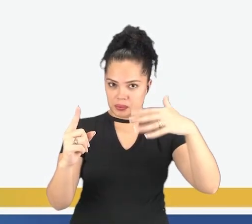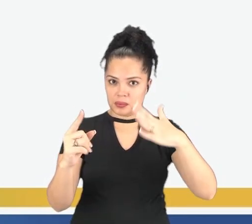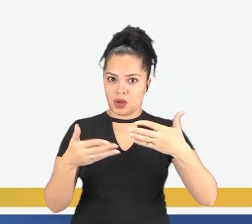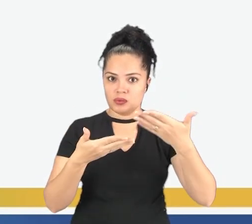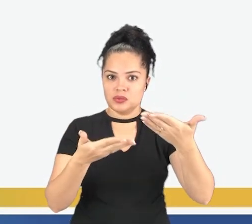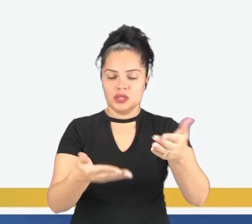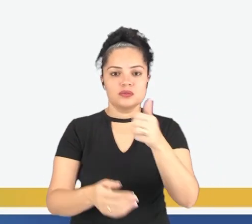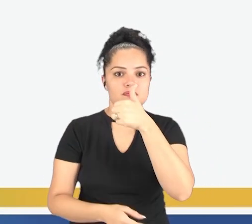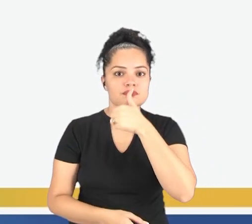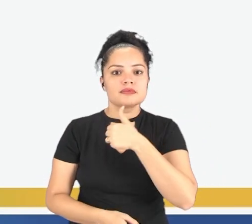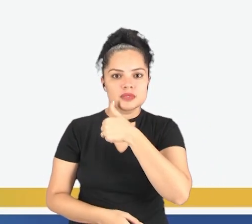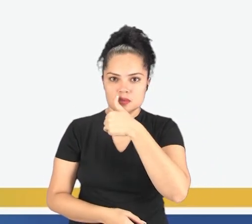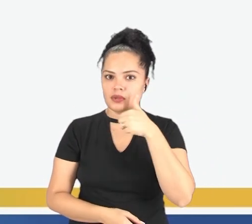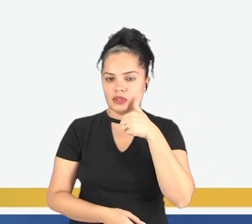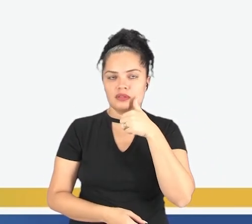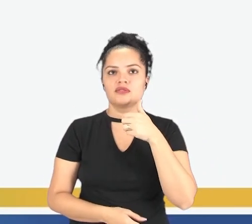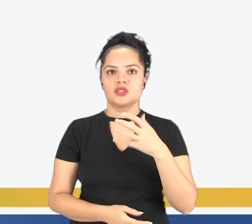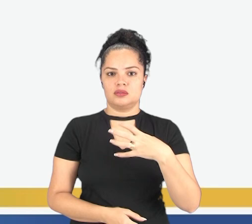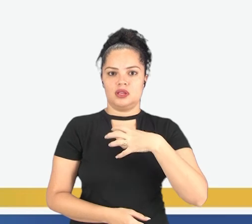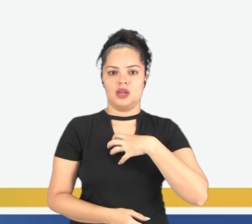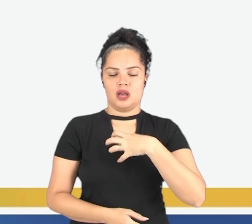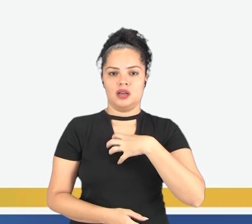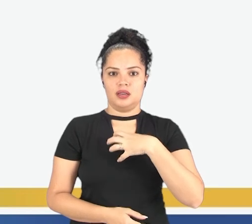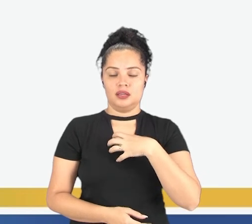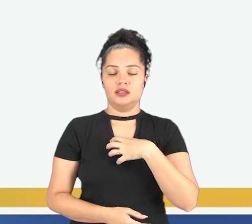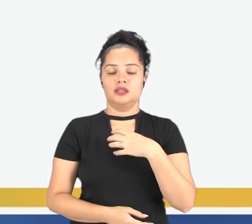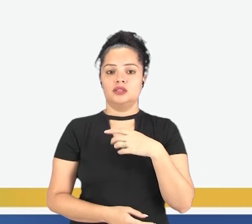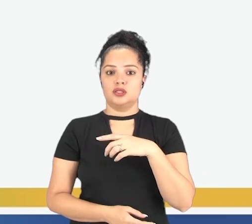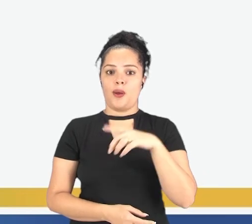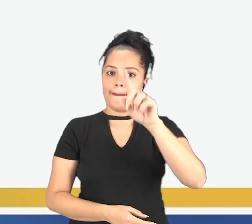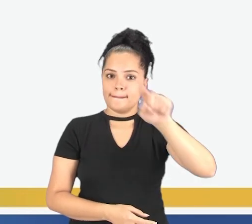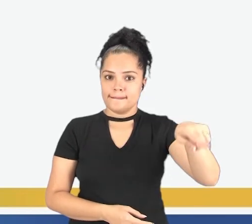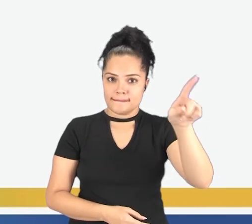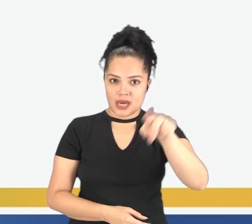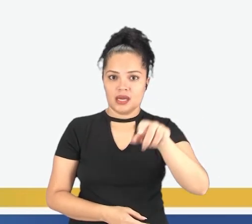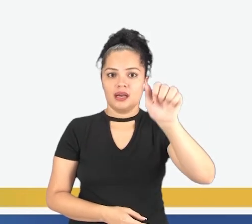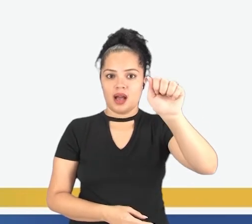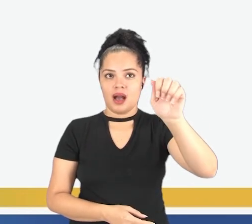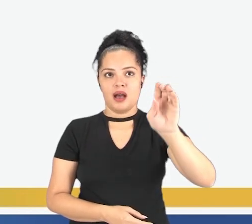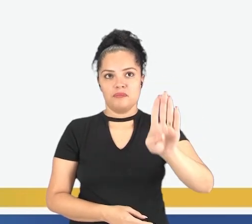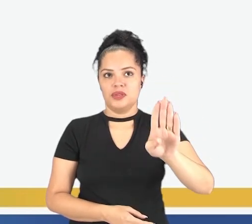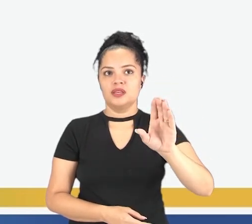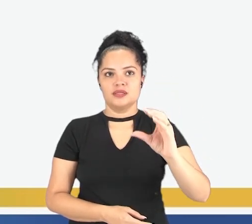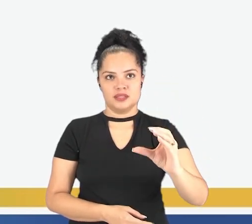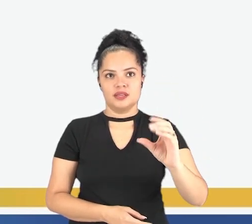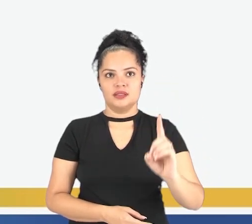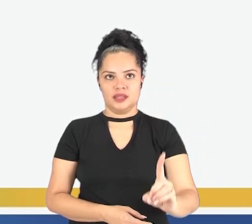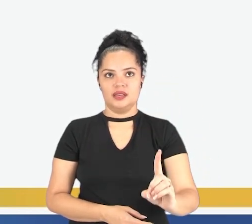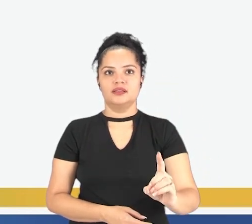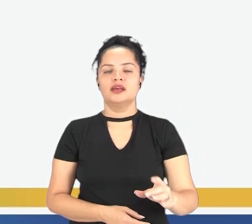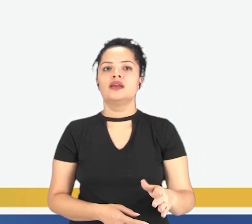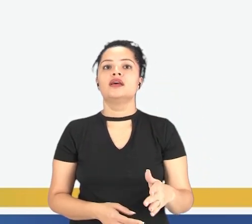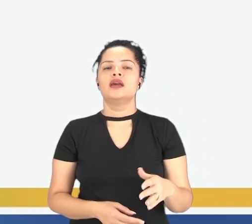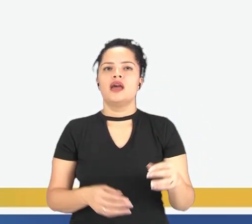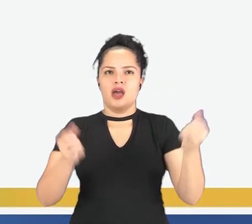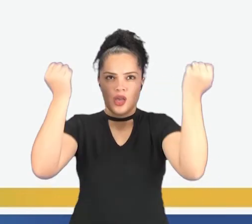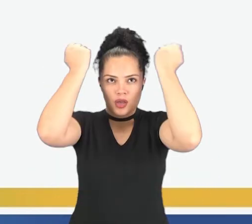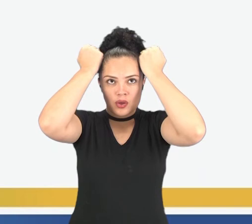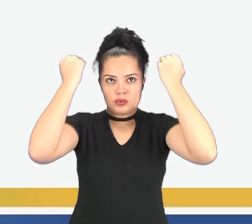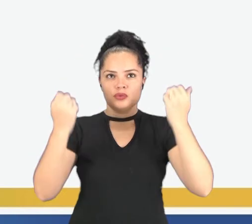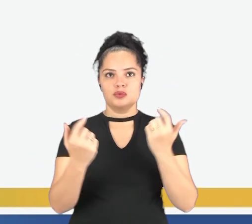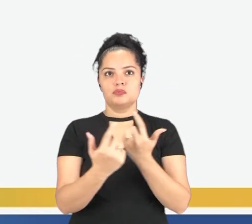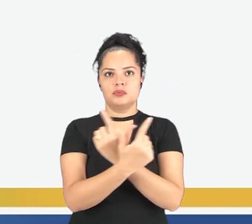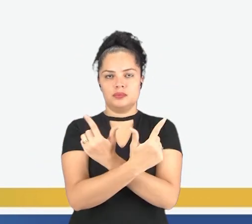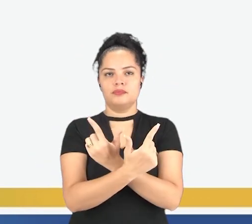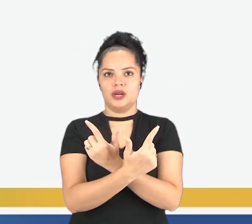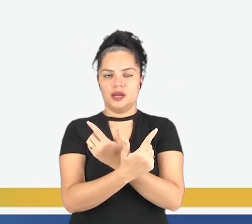característica da civilização maia, selecione a alternativa correta. Então, a letra A. Os maias realizavam sacrifícios humanos apenas na cidade de Tikal,